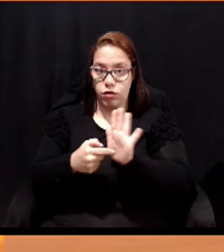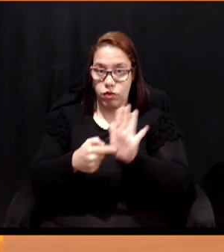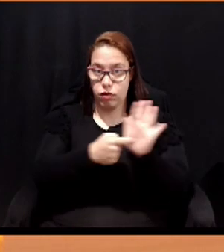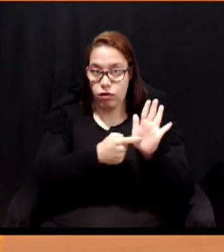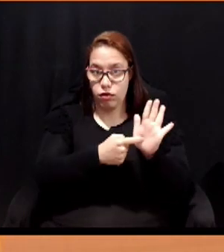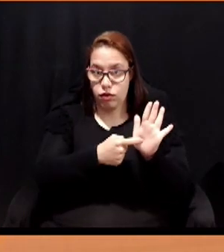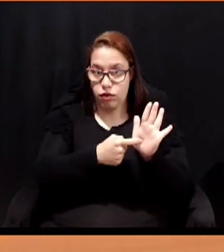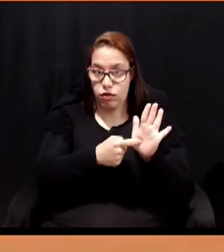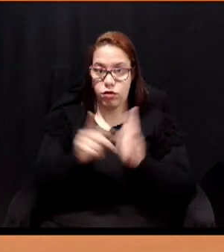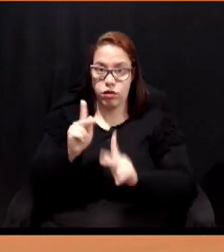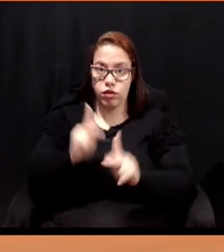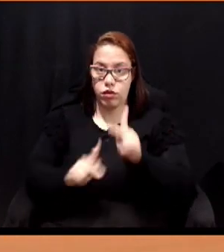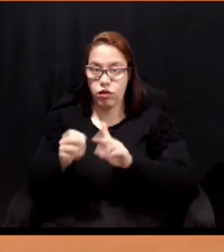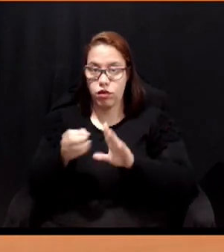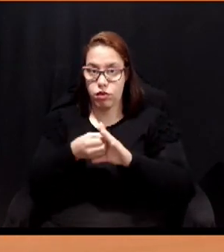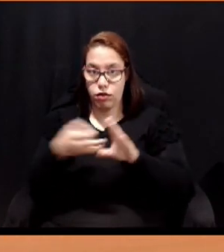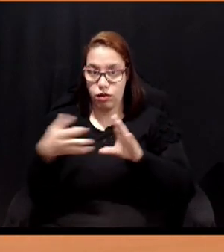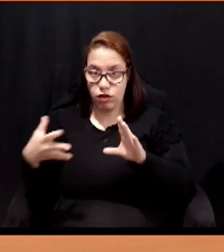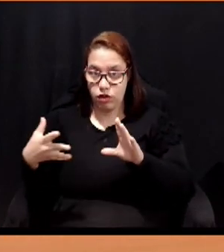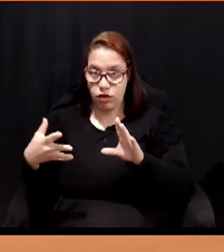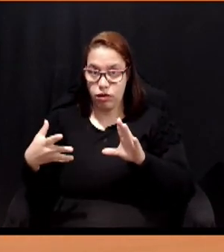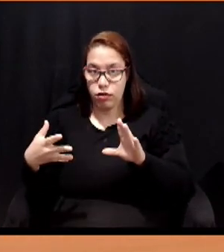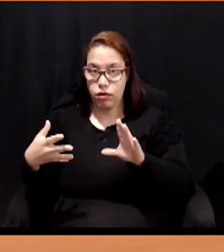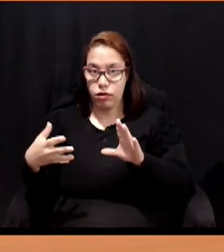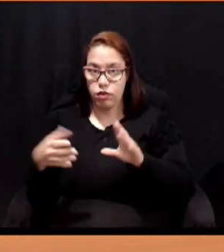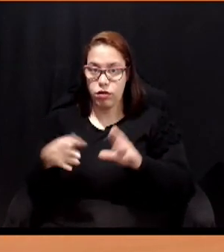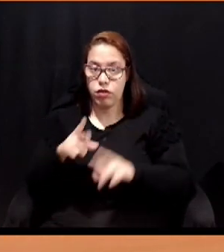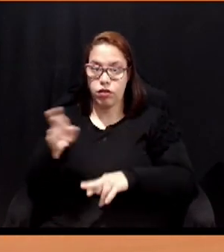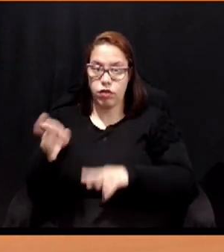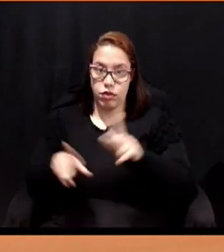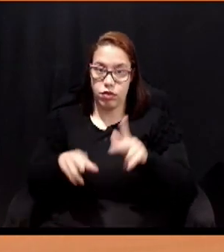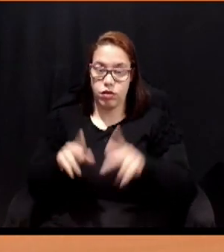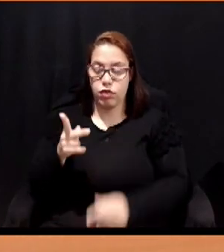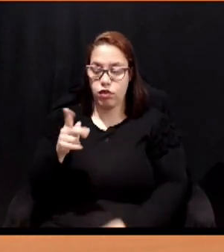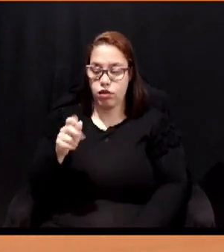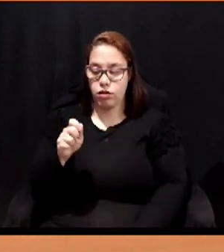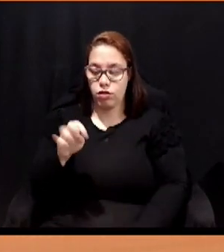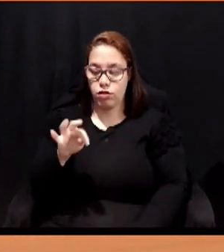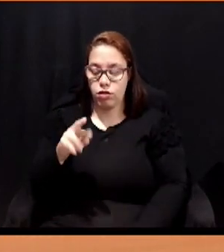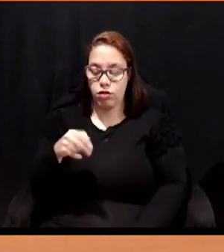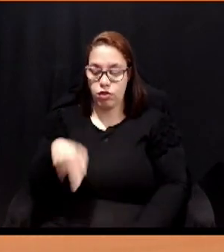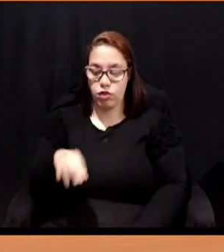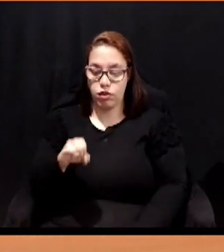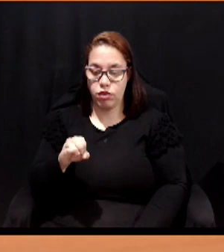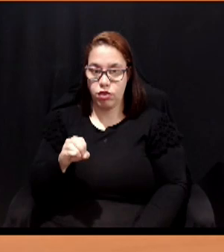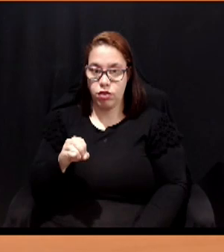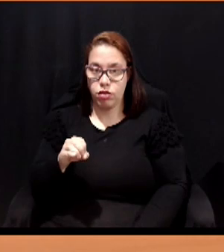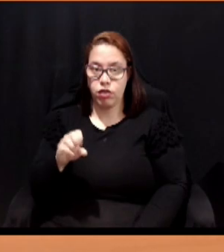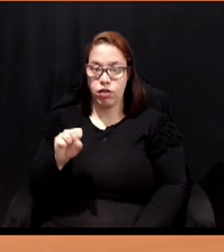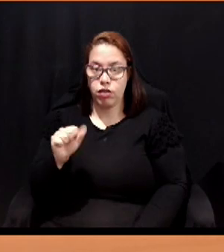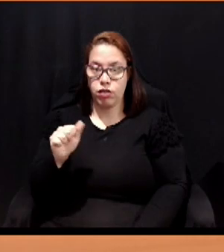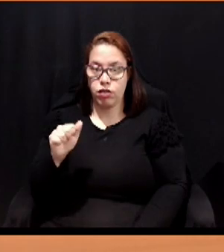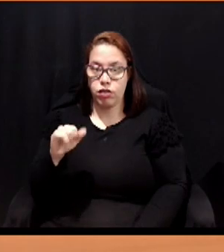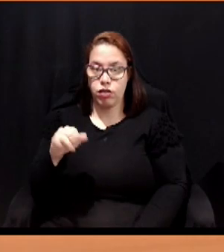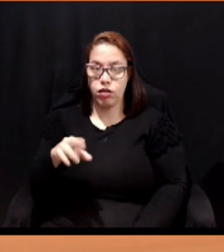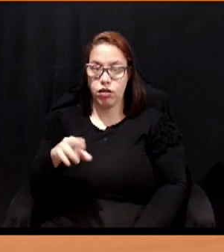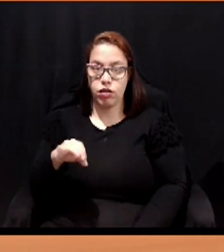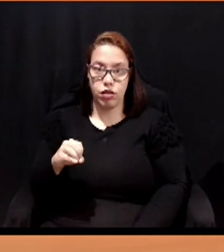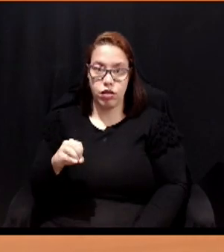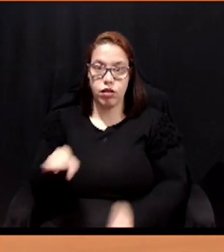uma característica diferente. Então, o haitiano, até mesmo dos asiáticos que chegam até aqui,